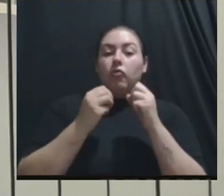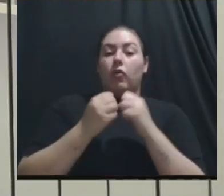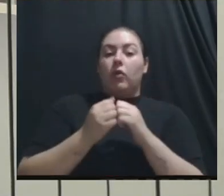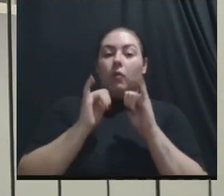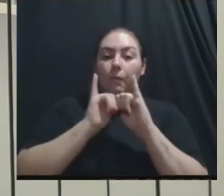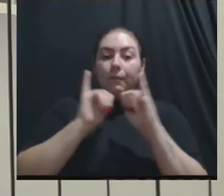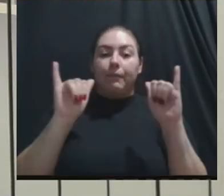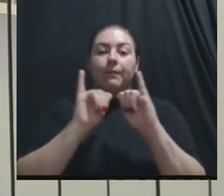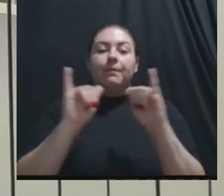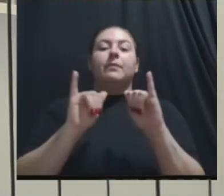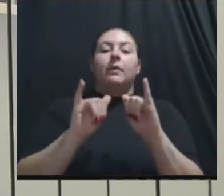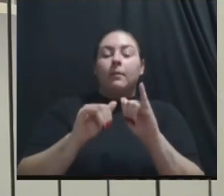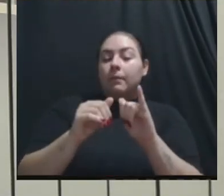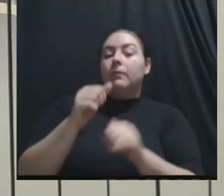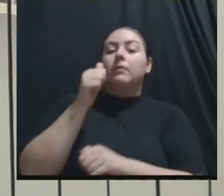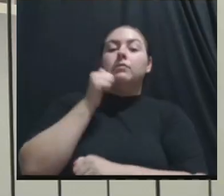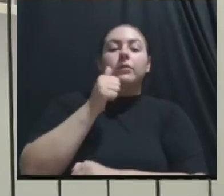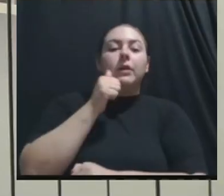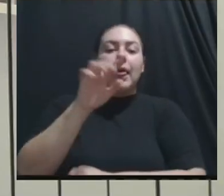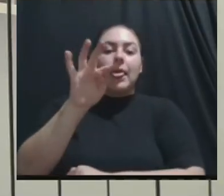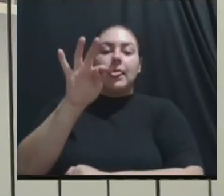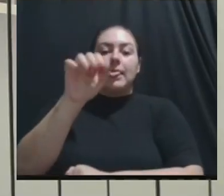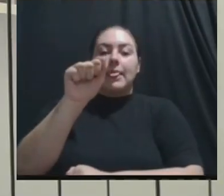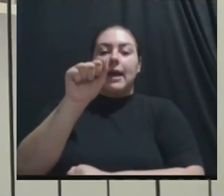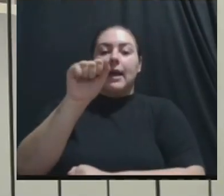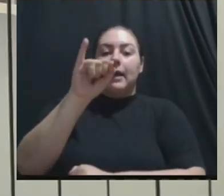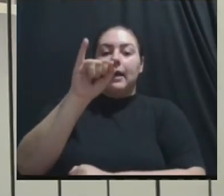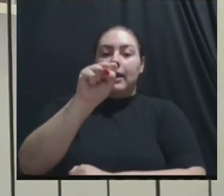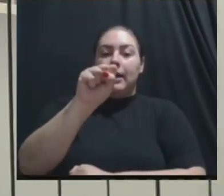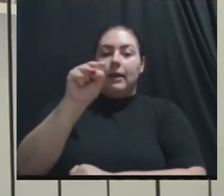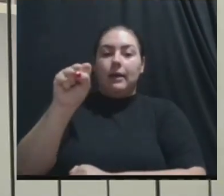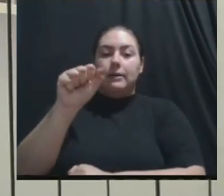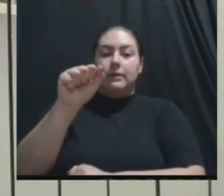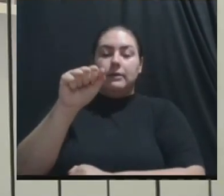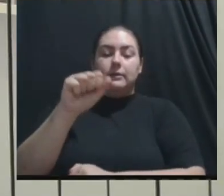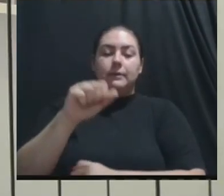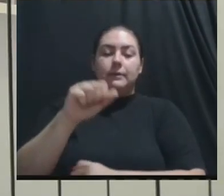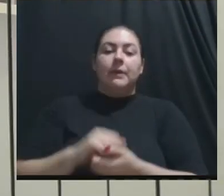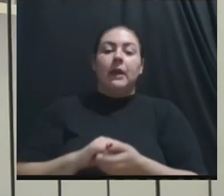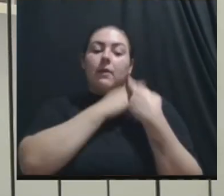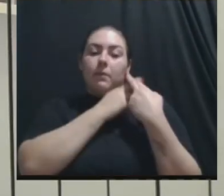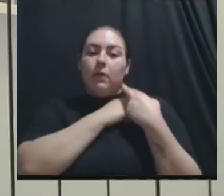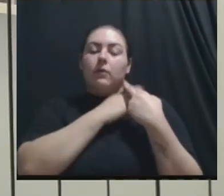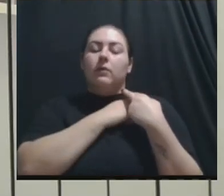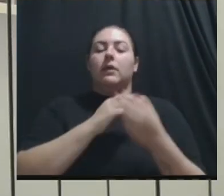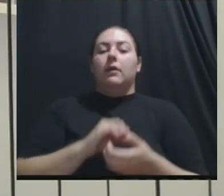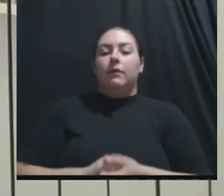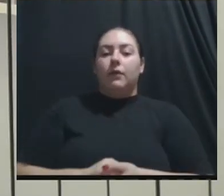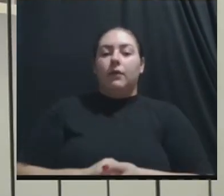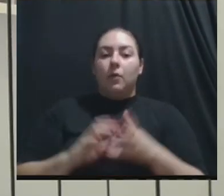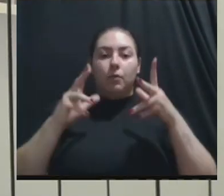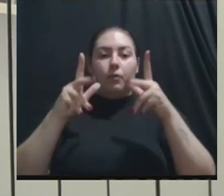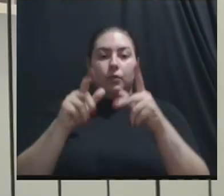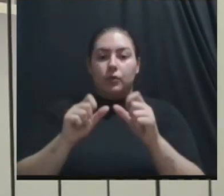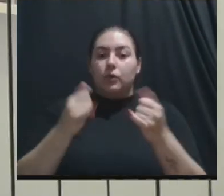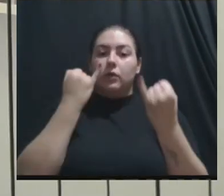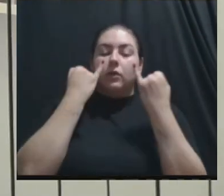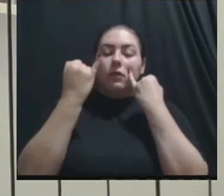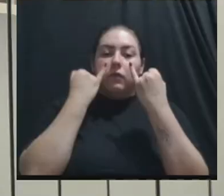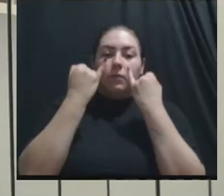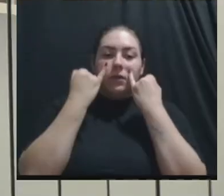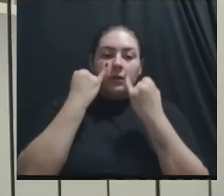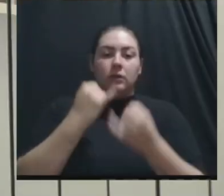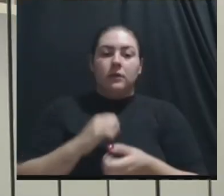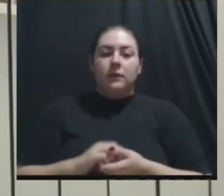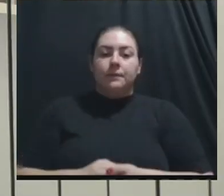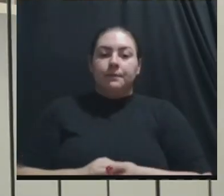diretora de projetos estratégicos e cidade inteligente. Por todas essas informações, ainda dá tempo, você que quer participar,